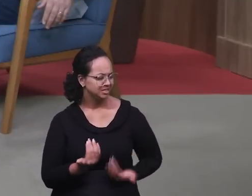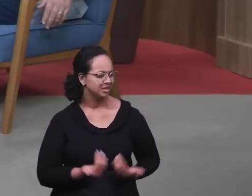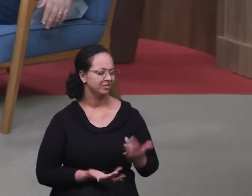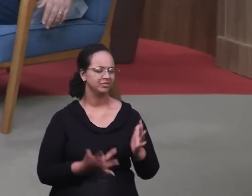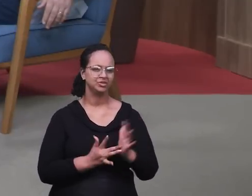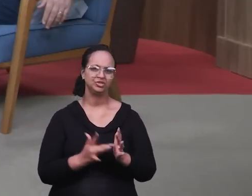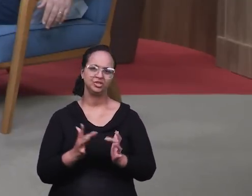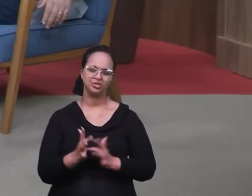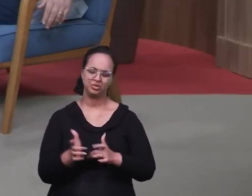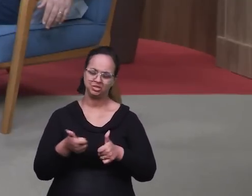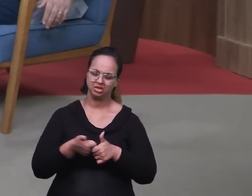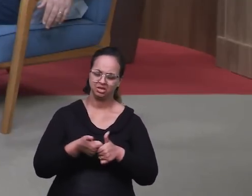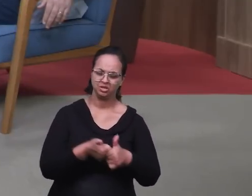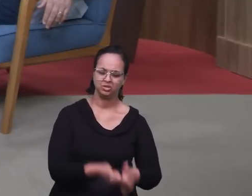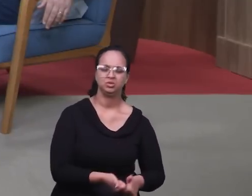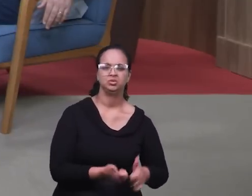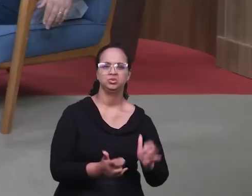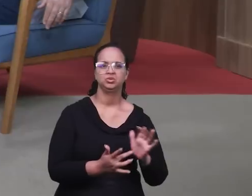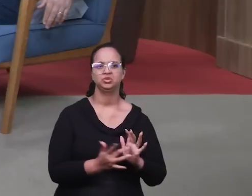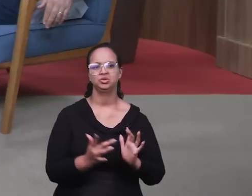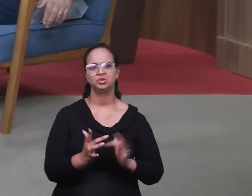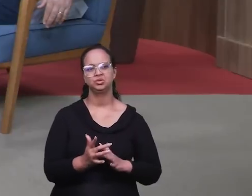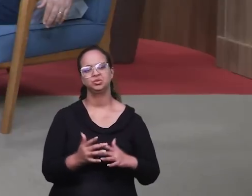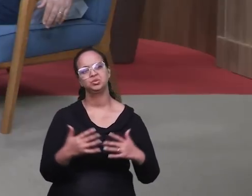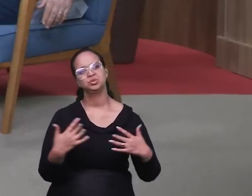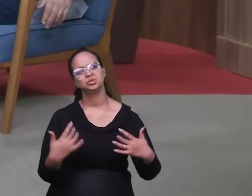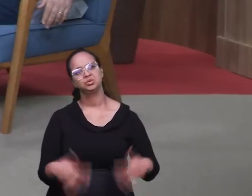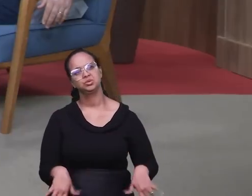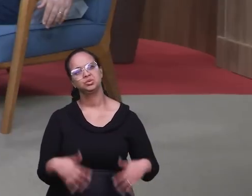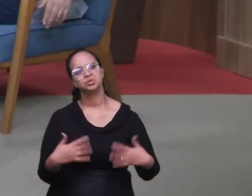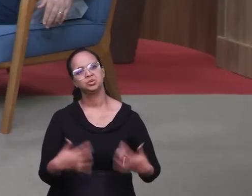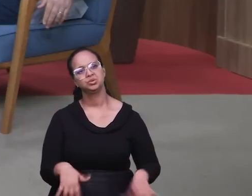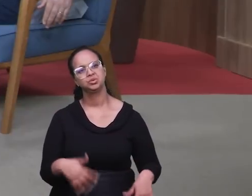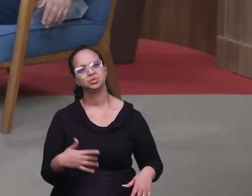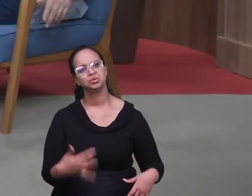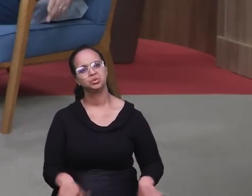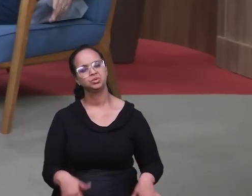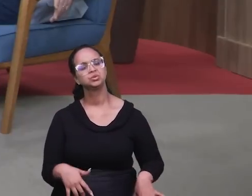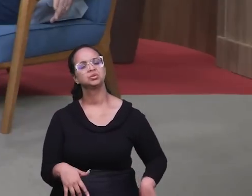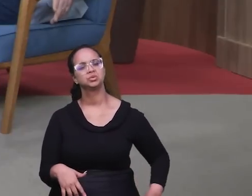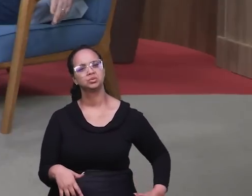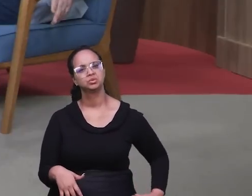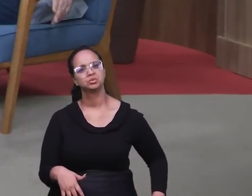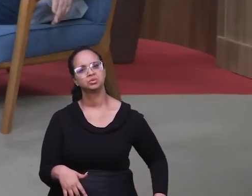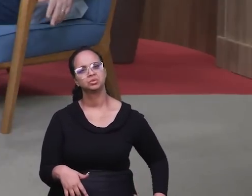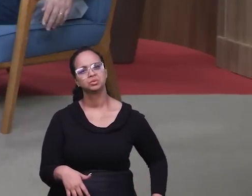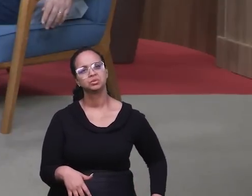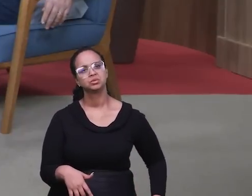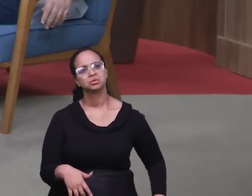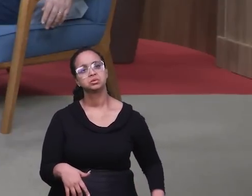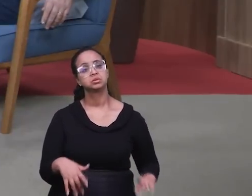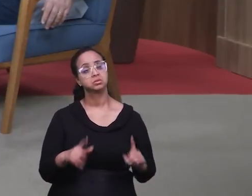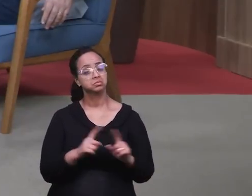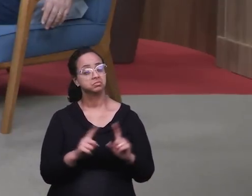de Jesus, seguidor de Jesus, era correr risco de vida. Isso. Como de fato, né? Como de fato,